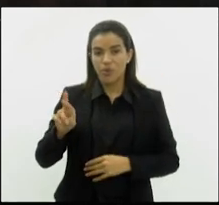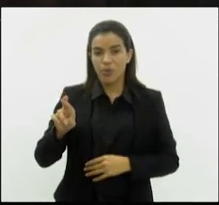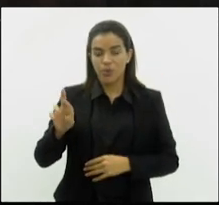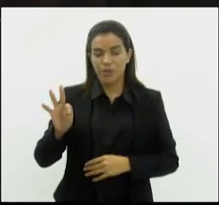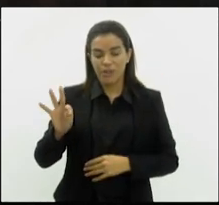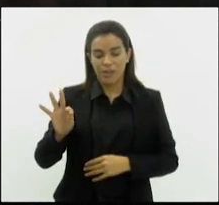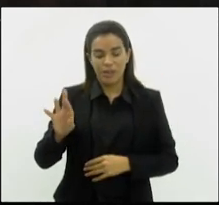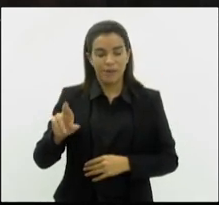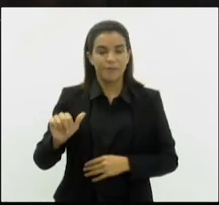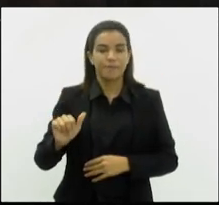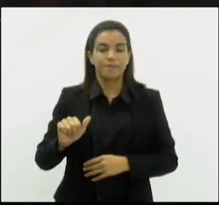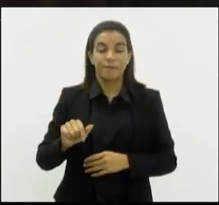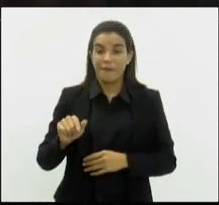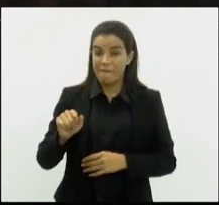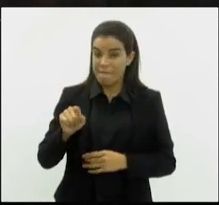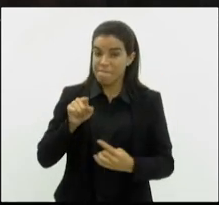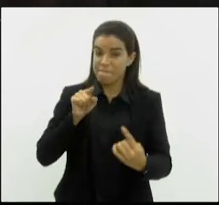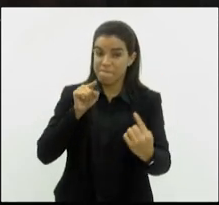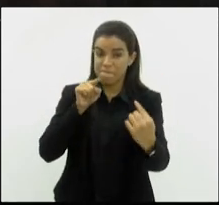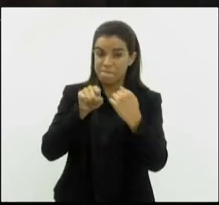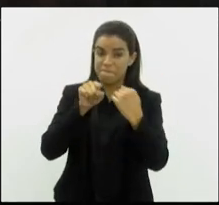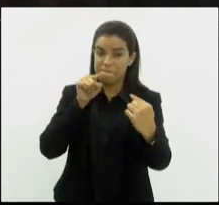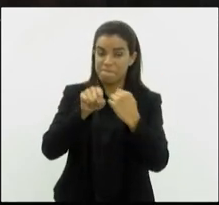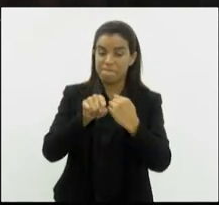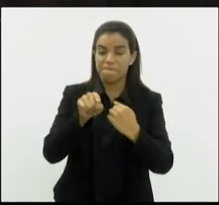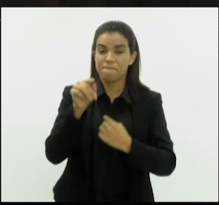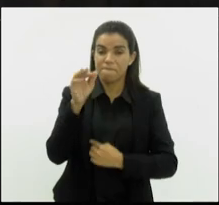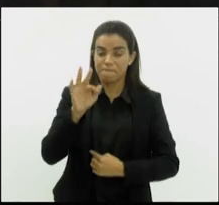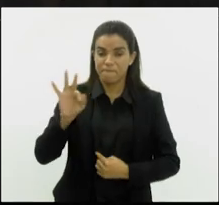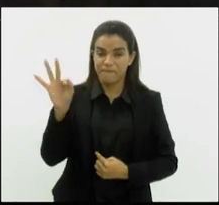rodovia federal.